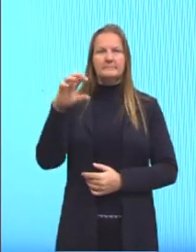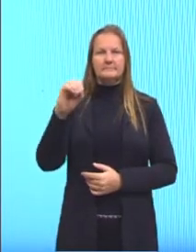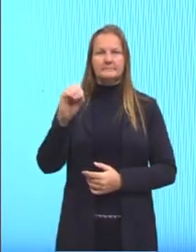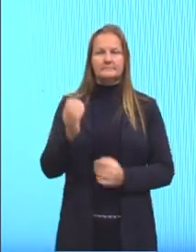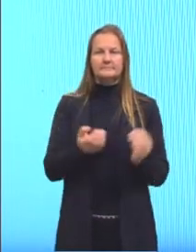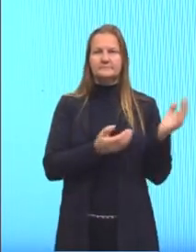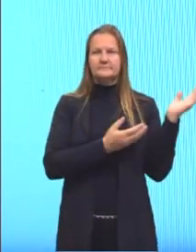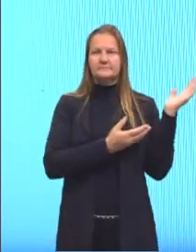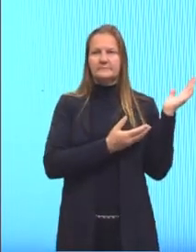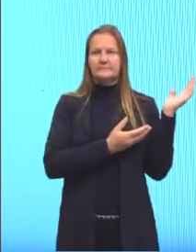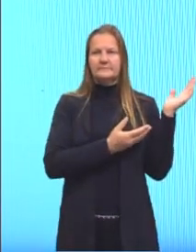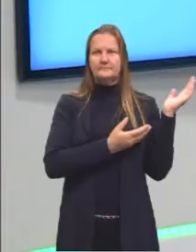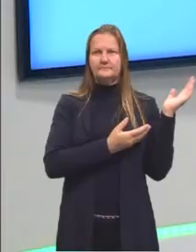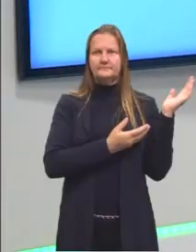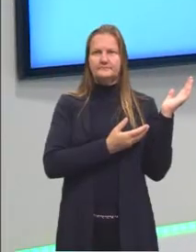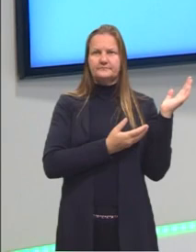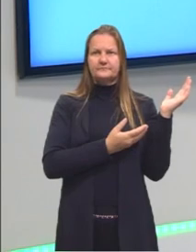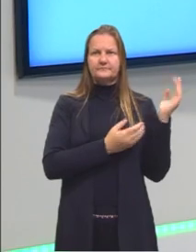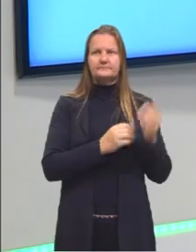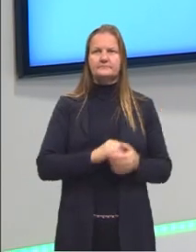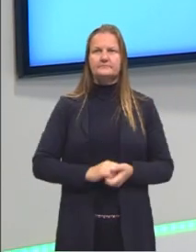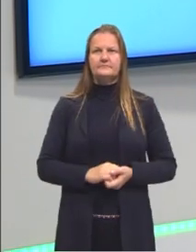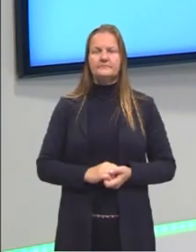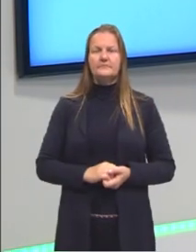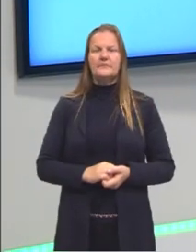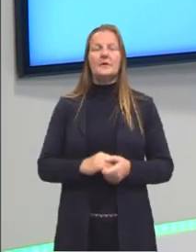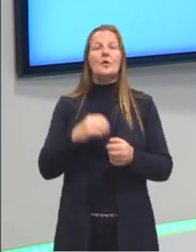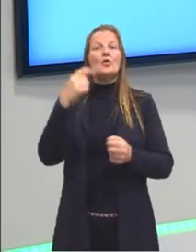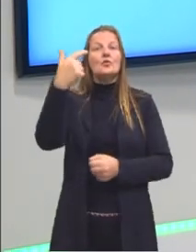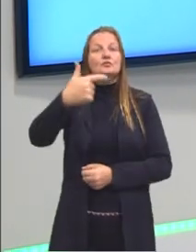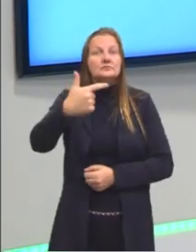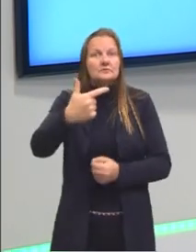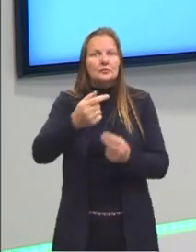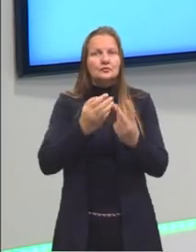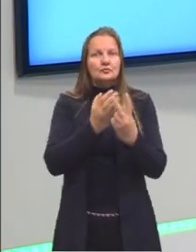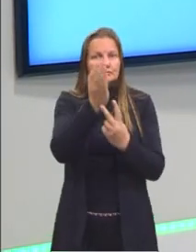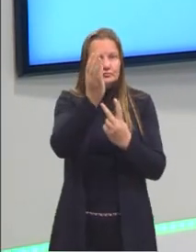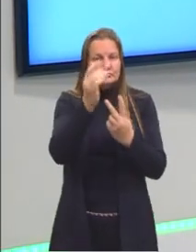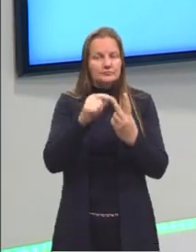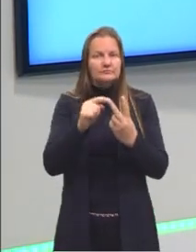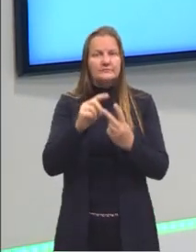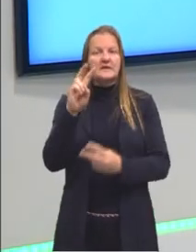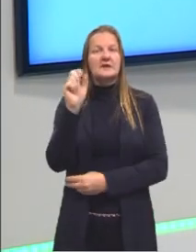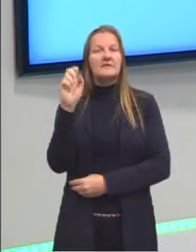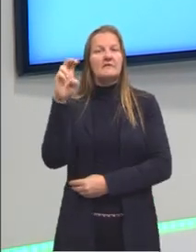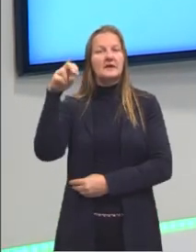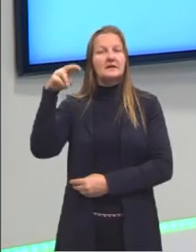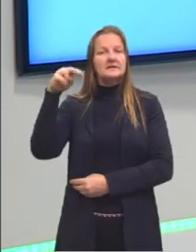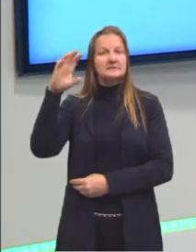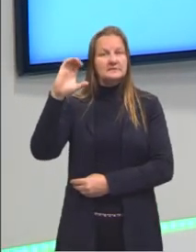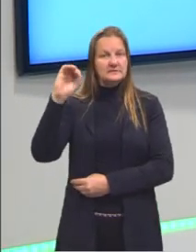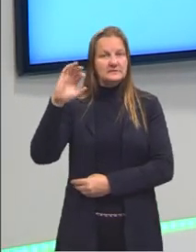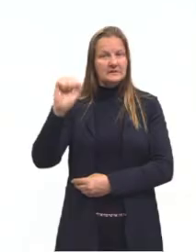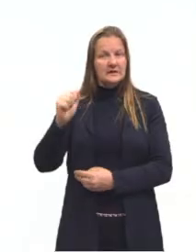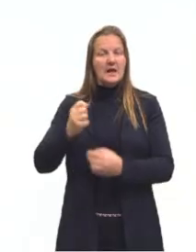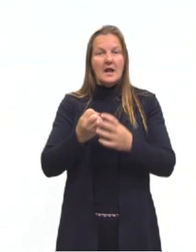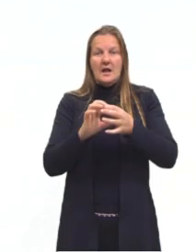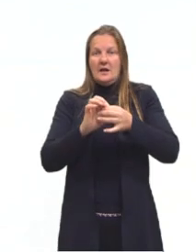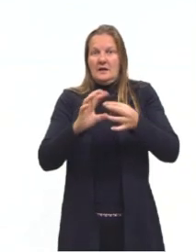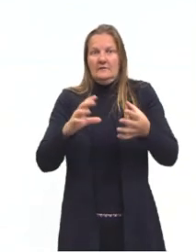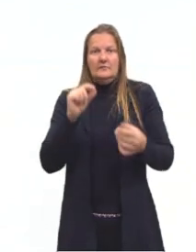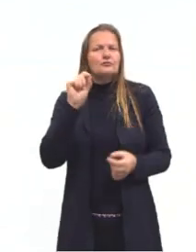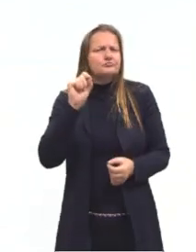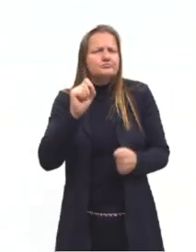menor composto orgânico é e já segundo postulado é sobre essas valências Livres o que seria essas